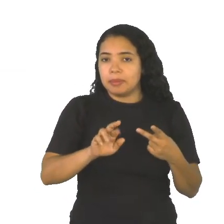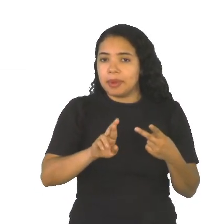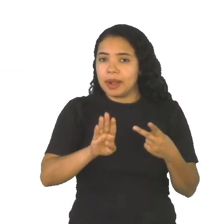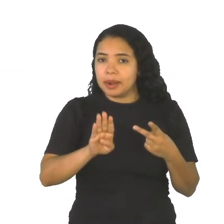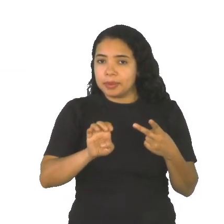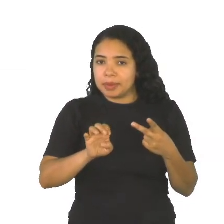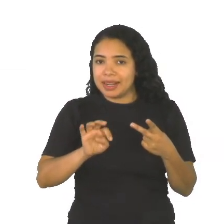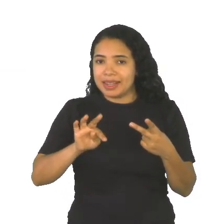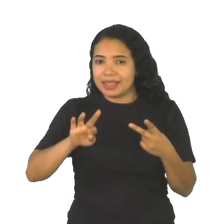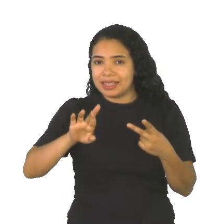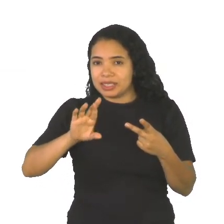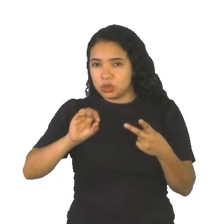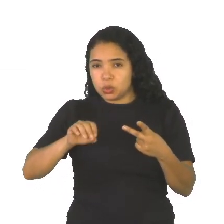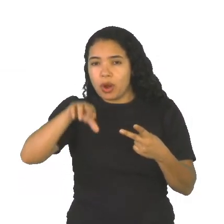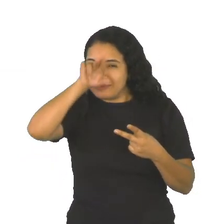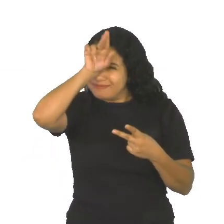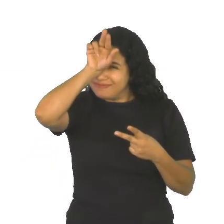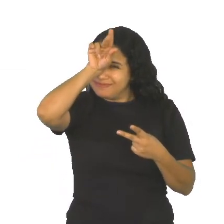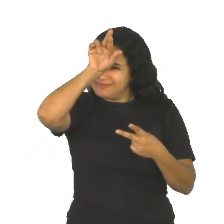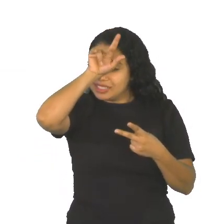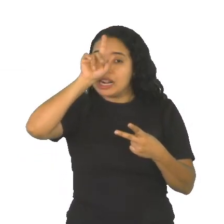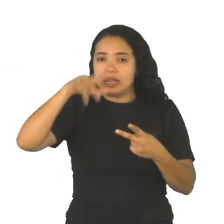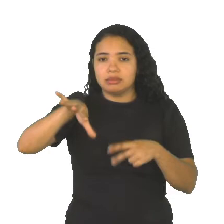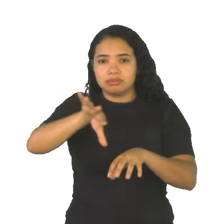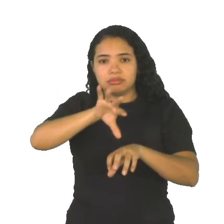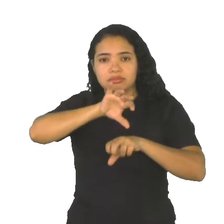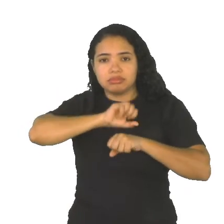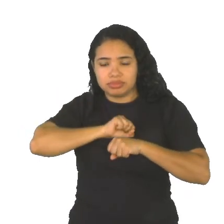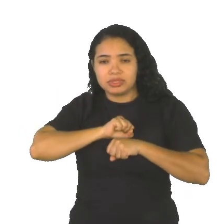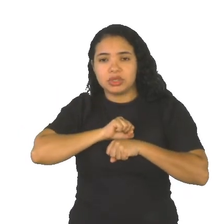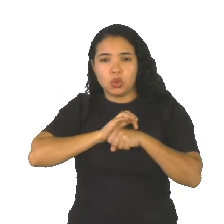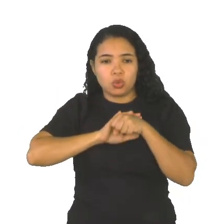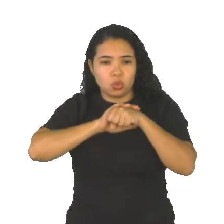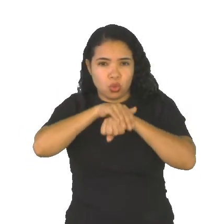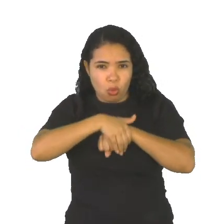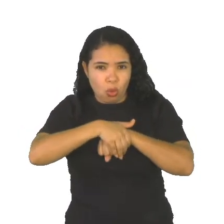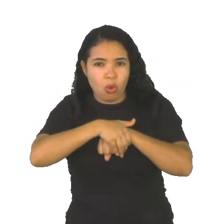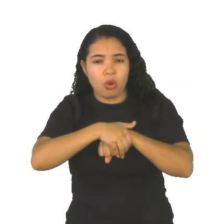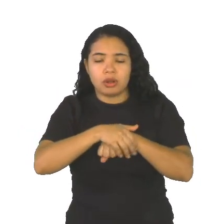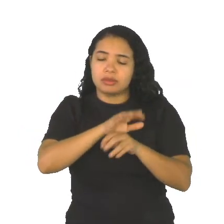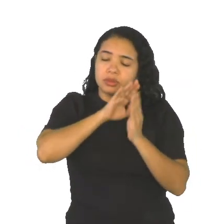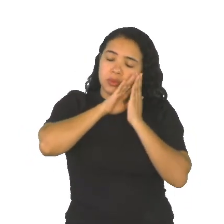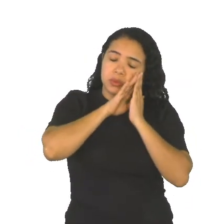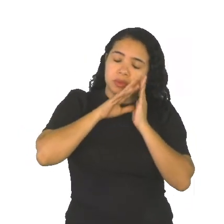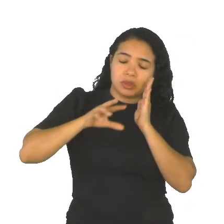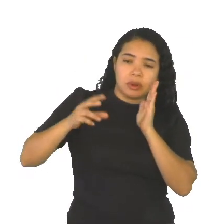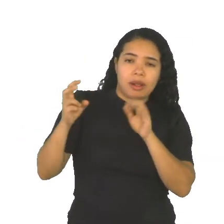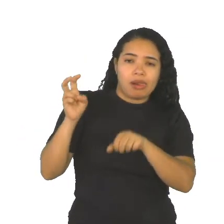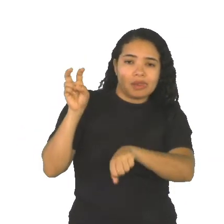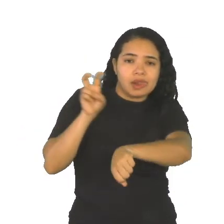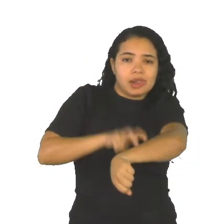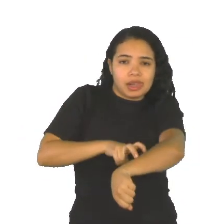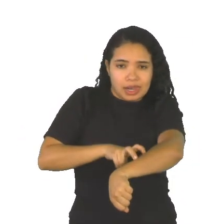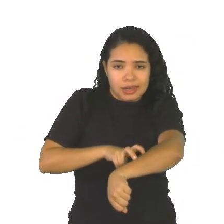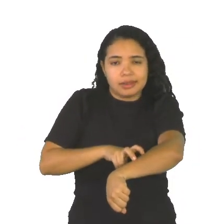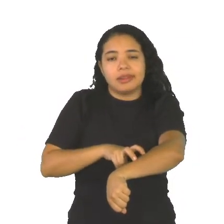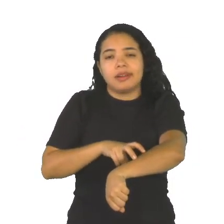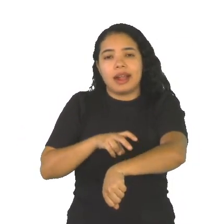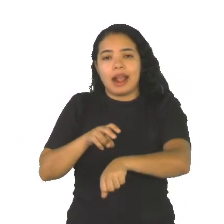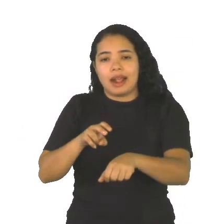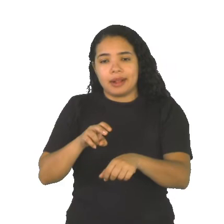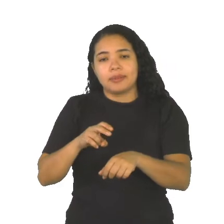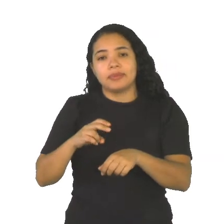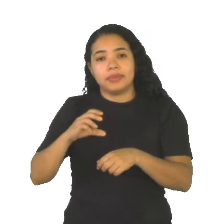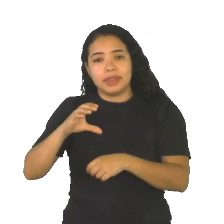afinidades noturnas. Por isso, a transmissão através de uma picada ocorre geralmente à noite, quando a pessoa está dormindo. Quem descobriu o barbeiro foi Carlos